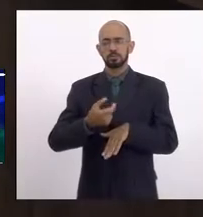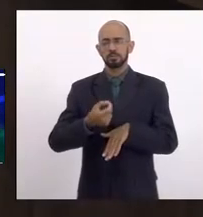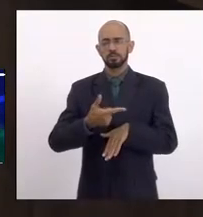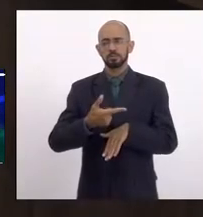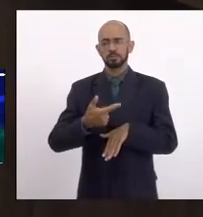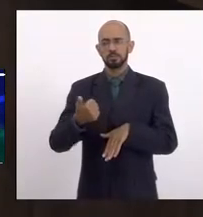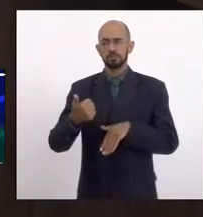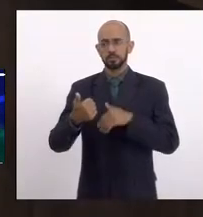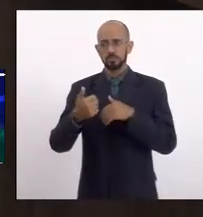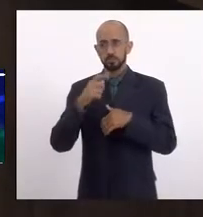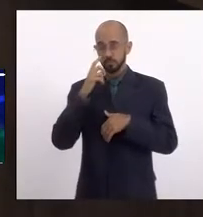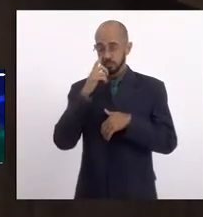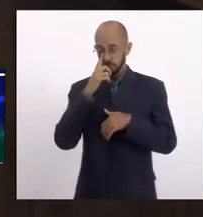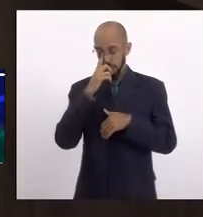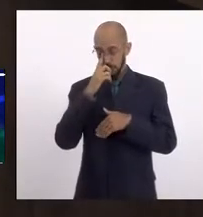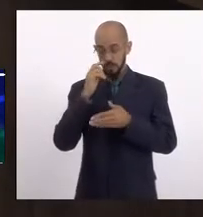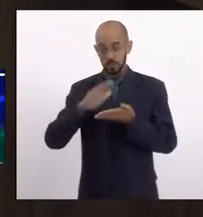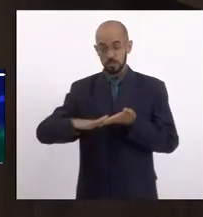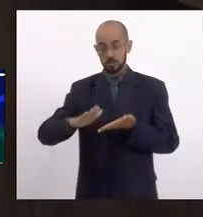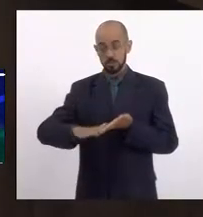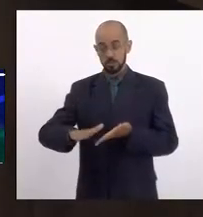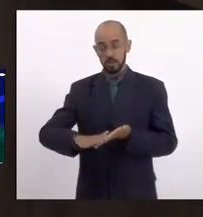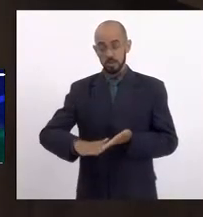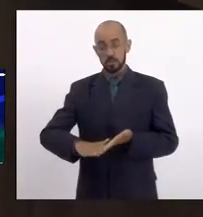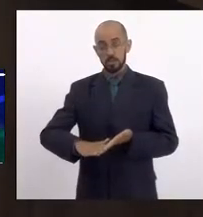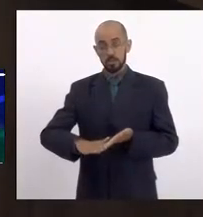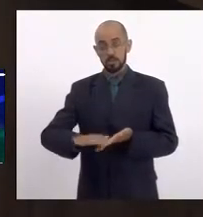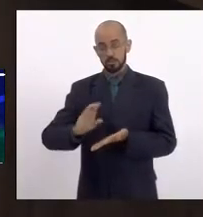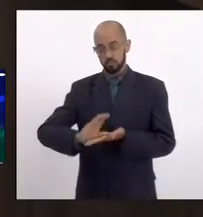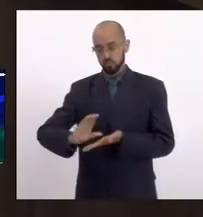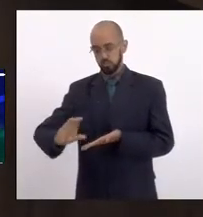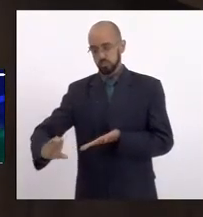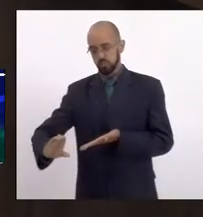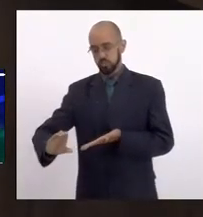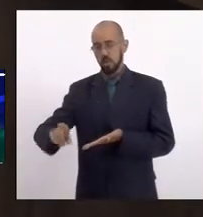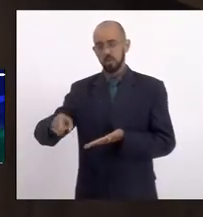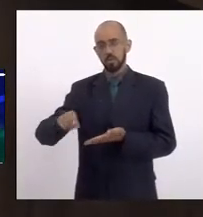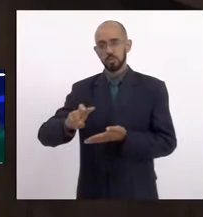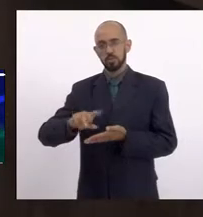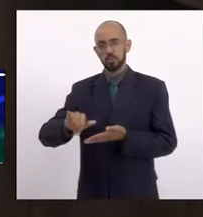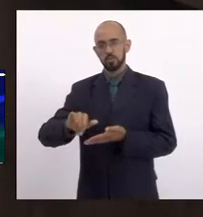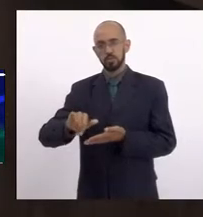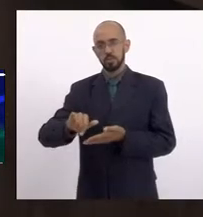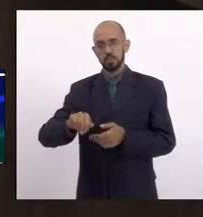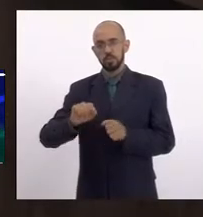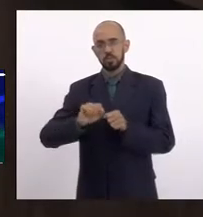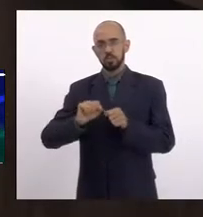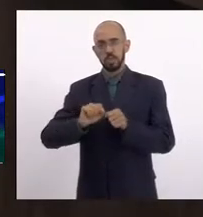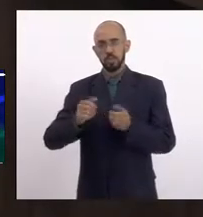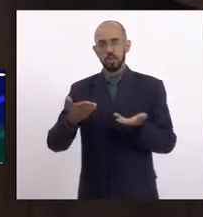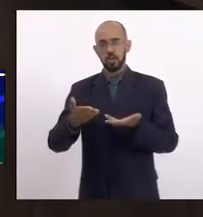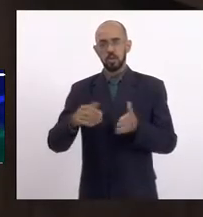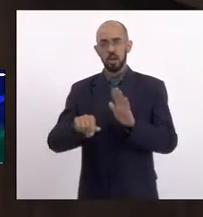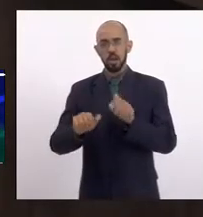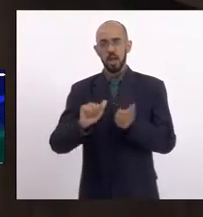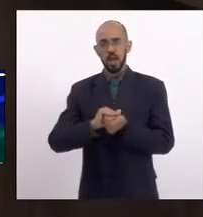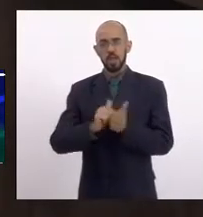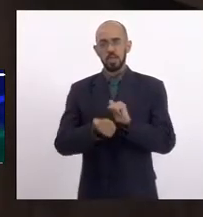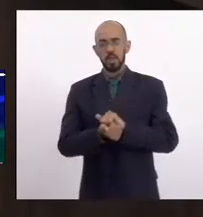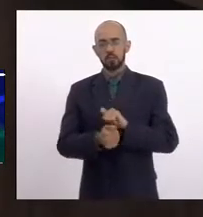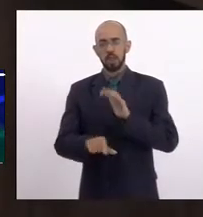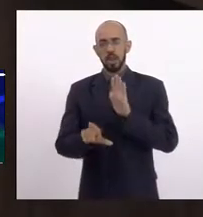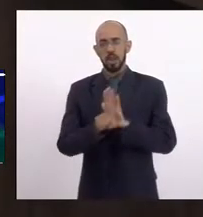despesas empenhadas o que nós estamos fazendo agora é reposicionar a lei na